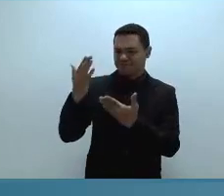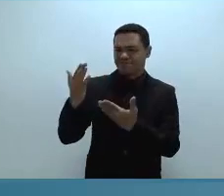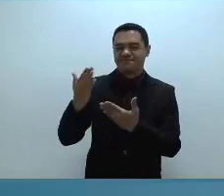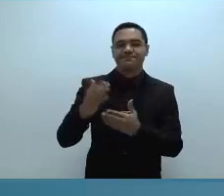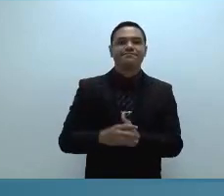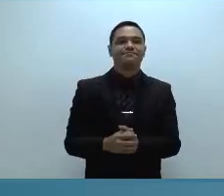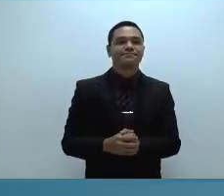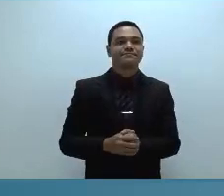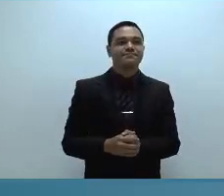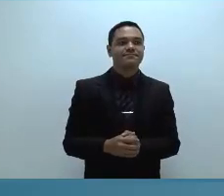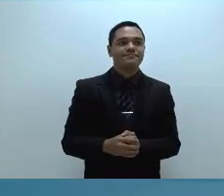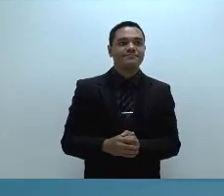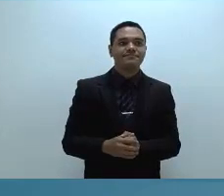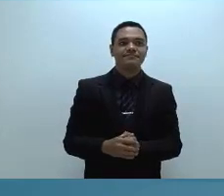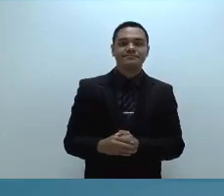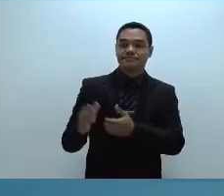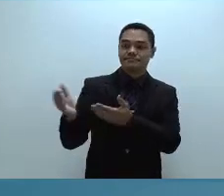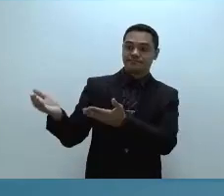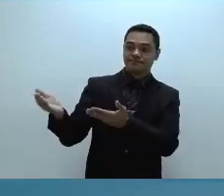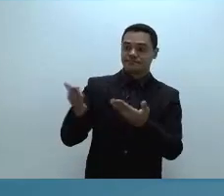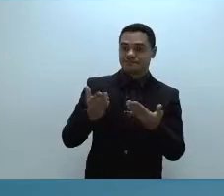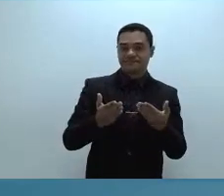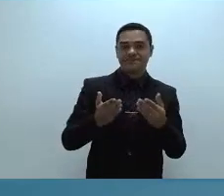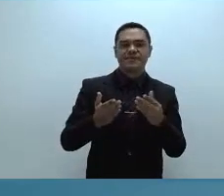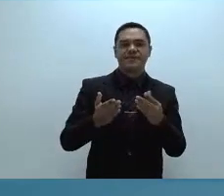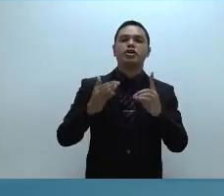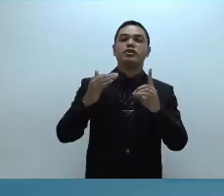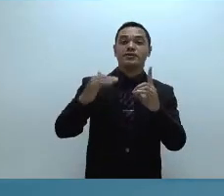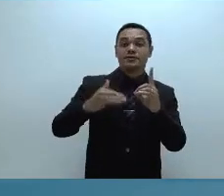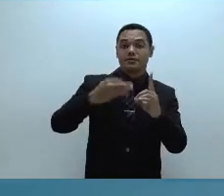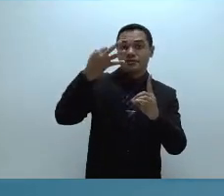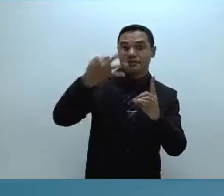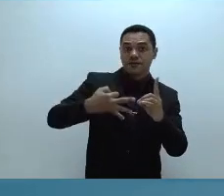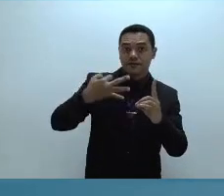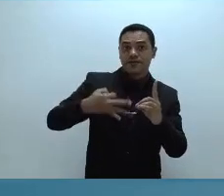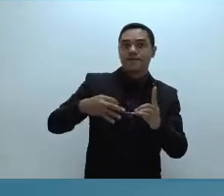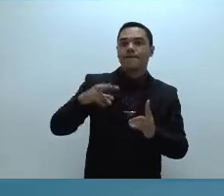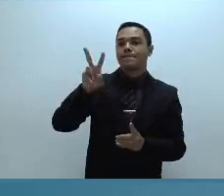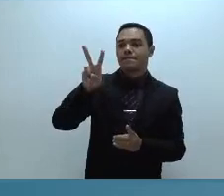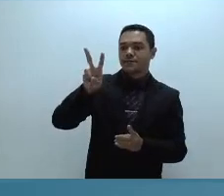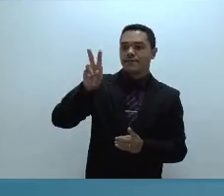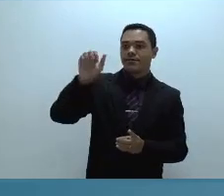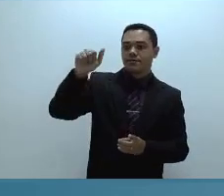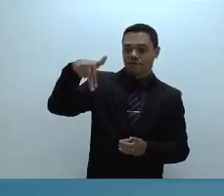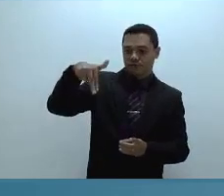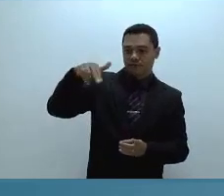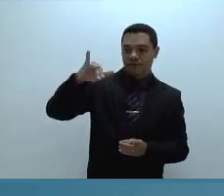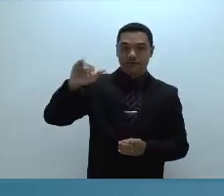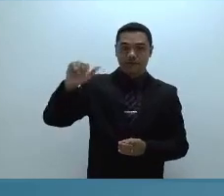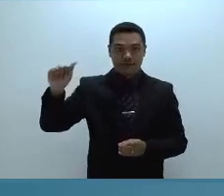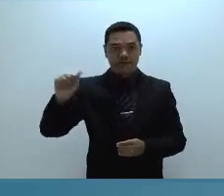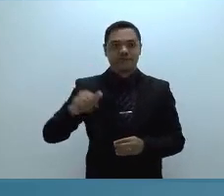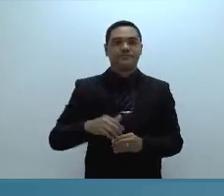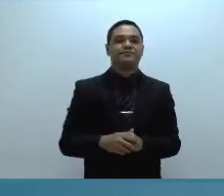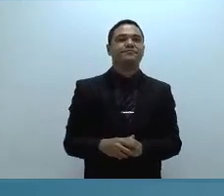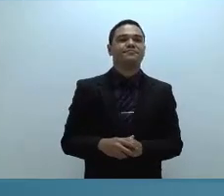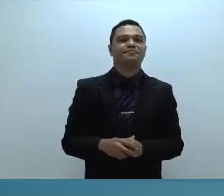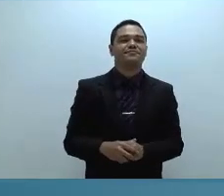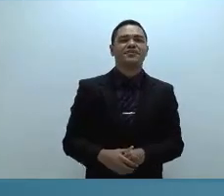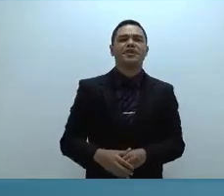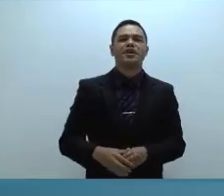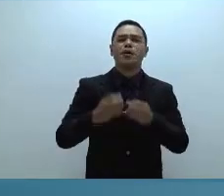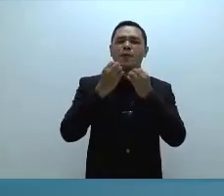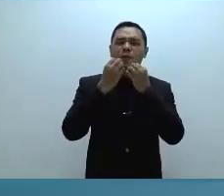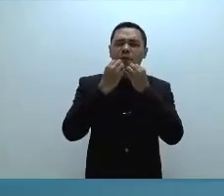Peço a palavra, excelência. Desembargadora Vânia Lúcia Silveira, tem a palavra. Bom dia. Bom dia a